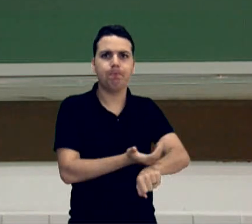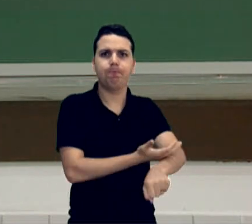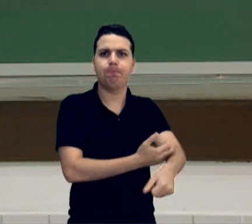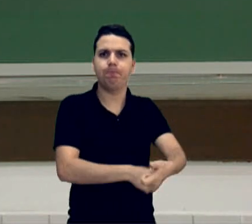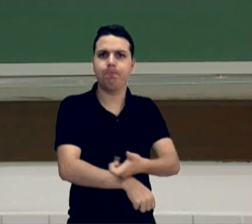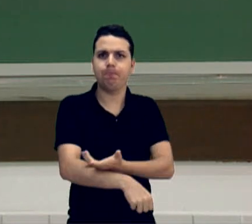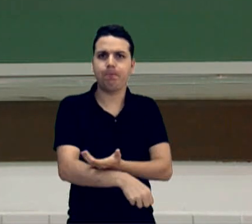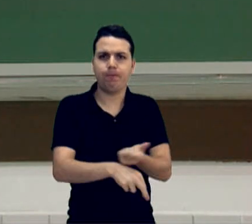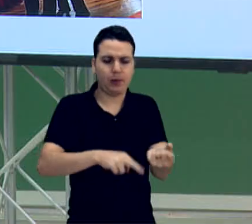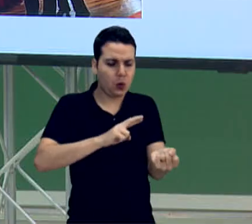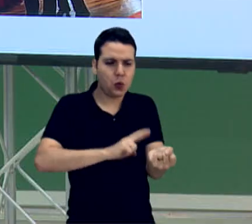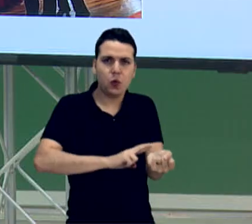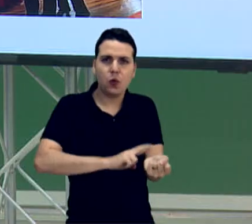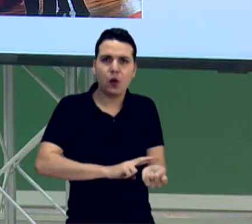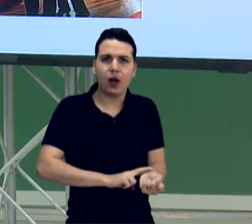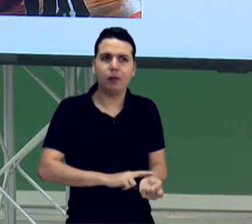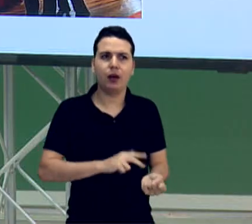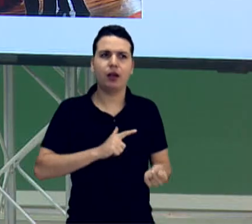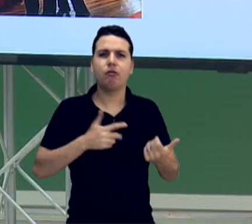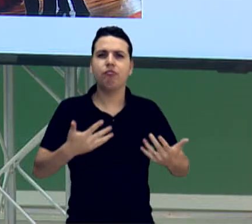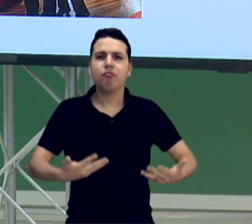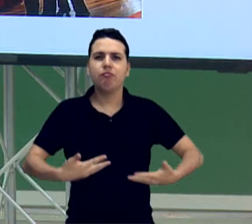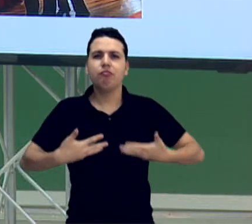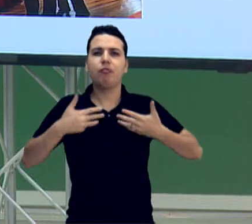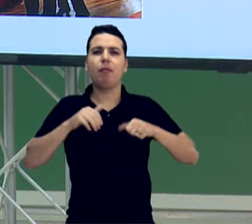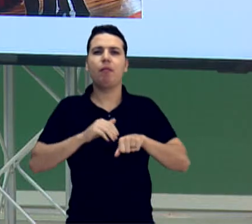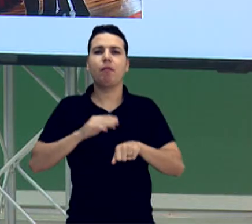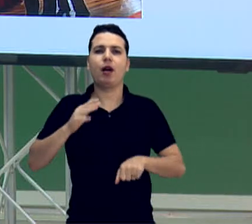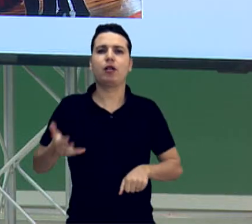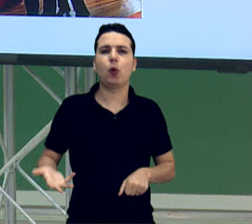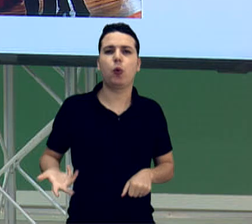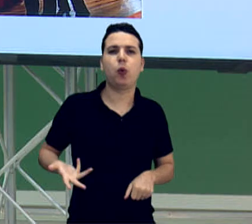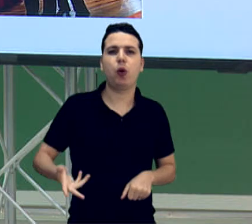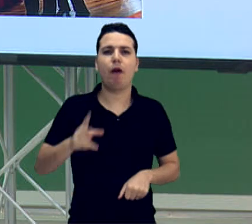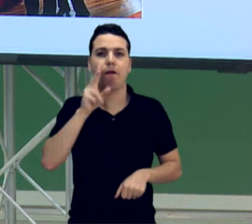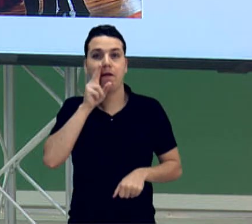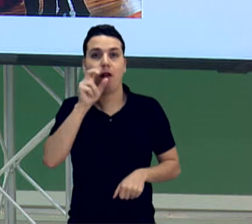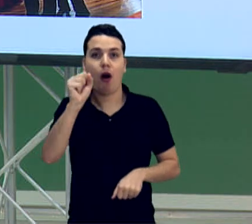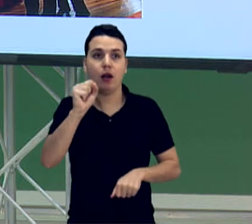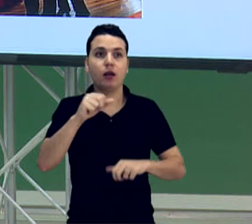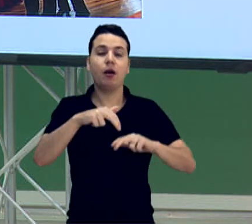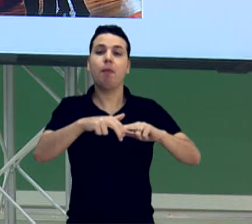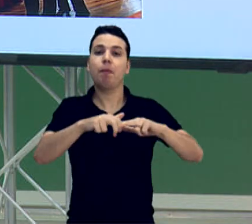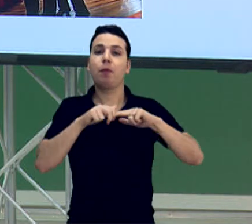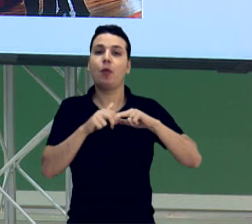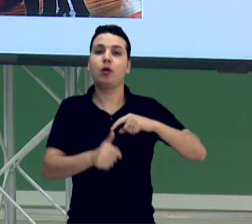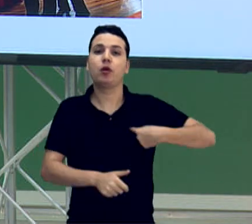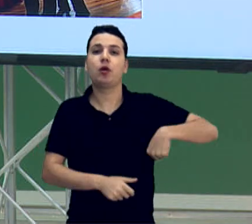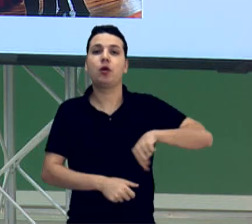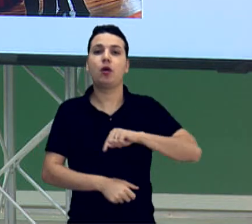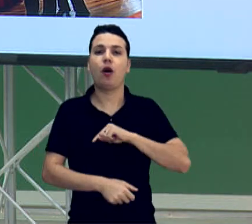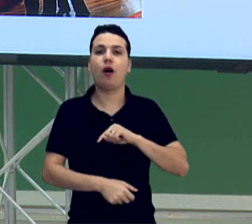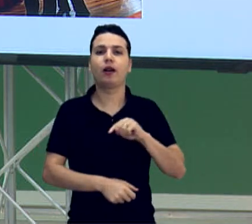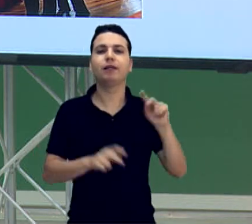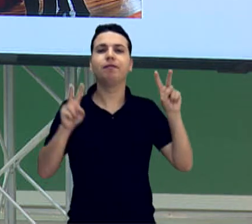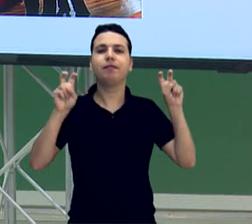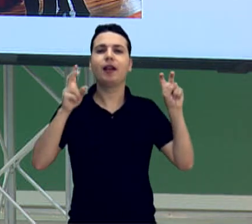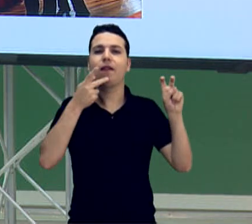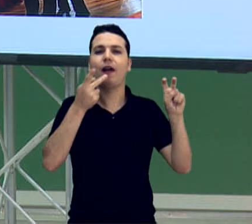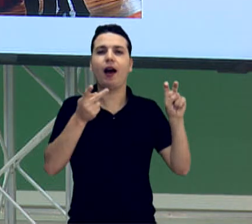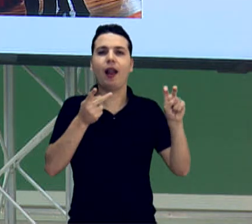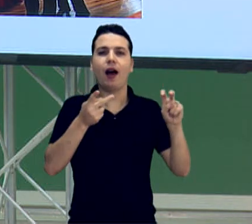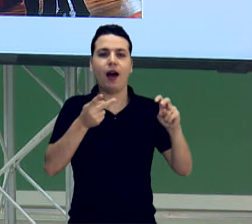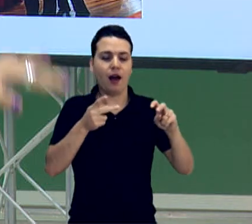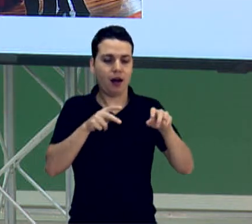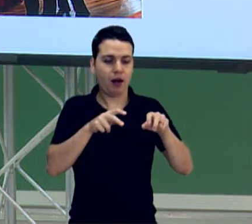ritmo é bem motivante, é mais acelerado, é forte. Então, por isso que a gente usa essa expressão, é uma dança limpa-banco, porque